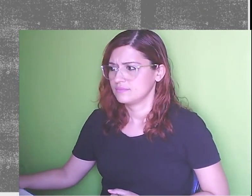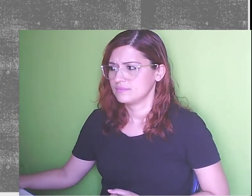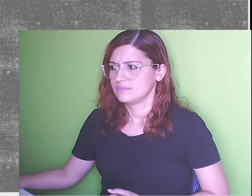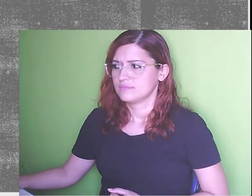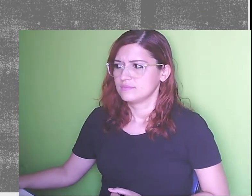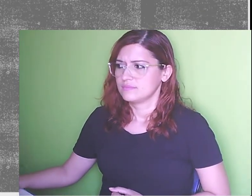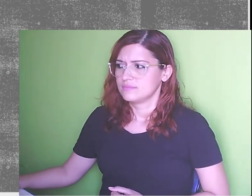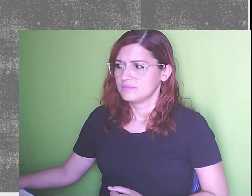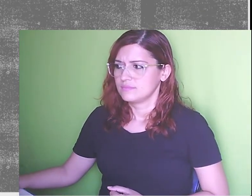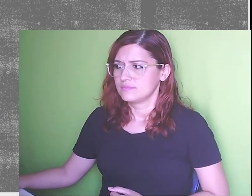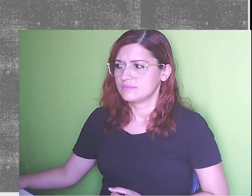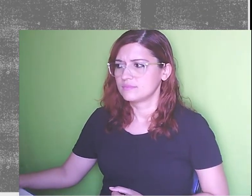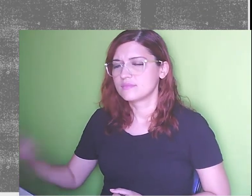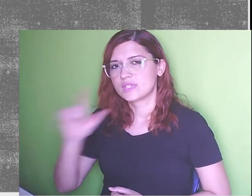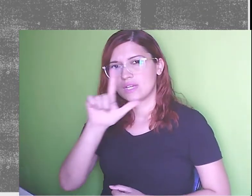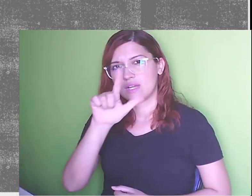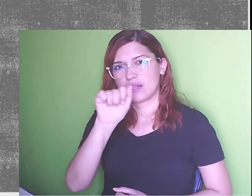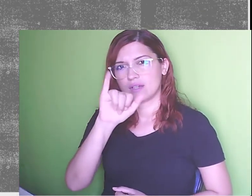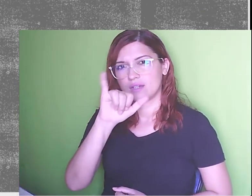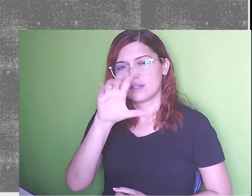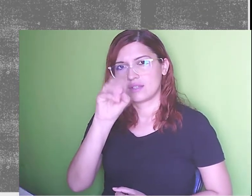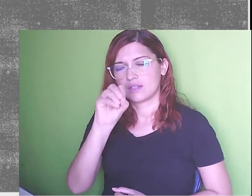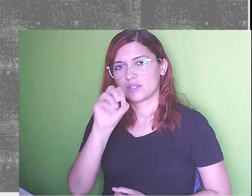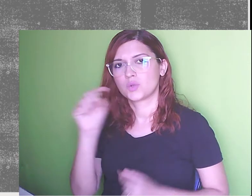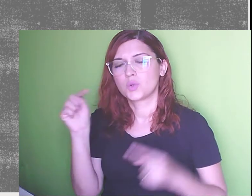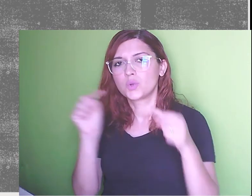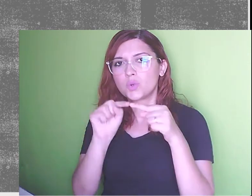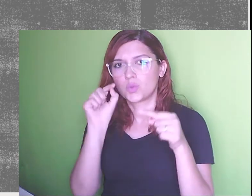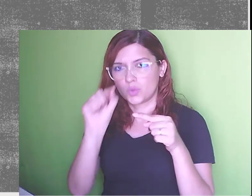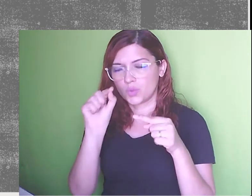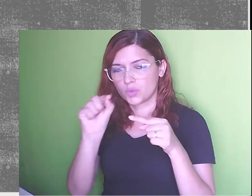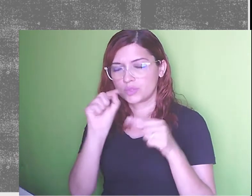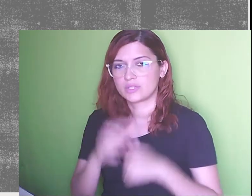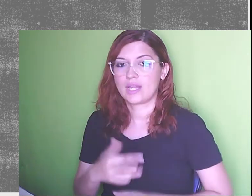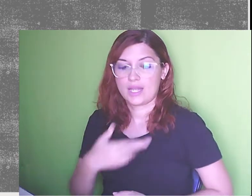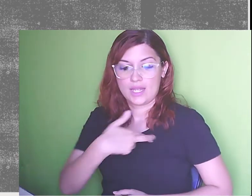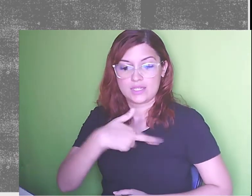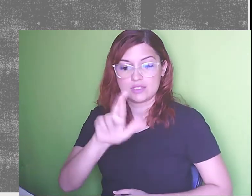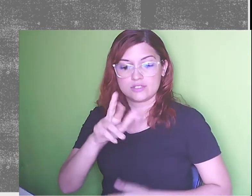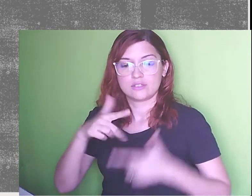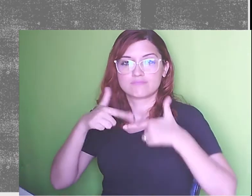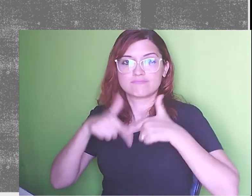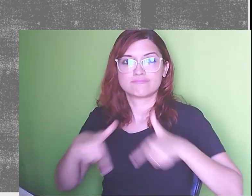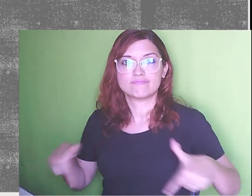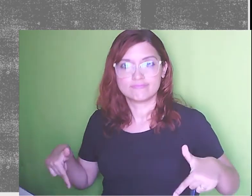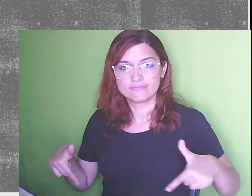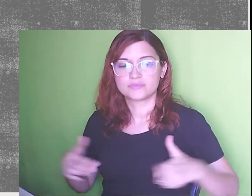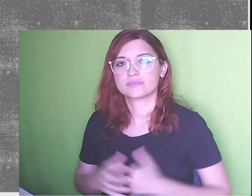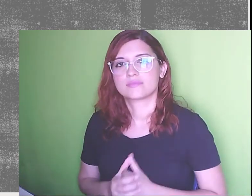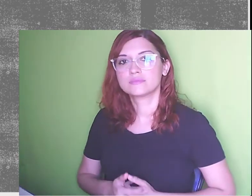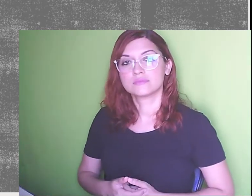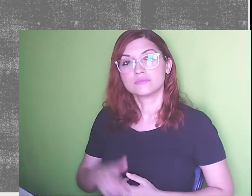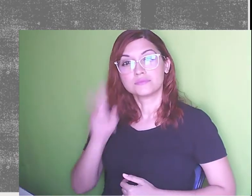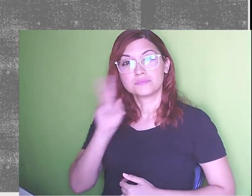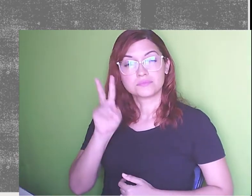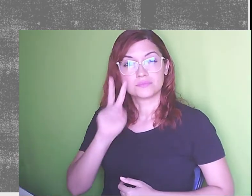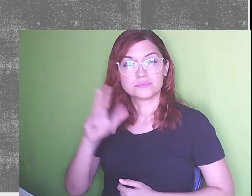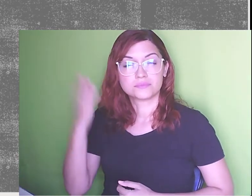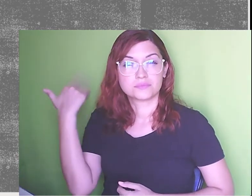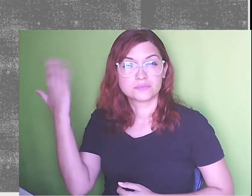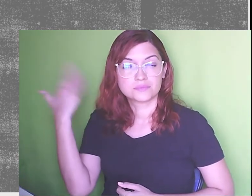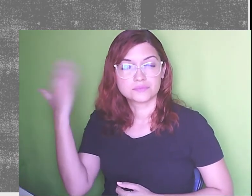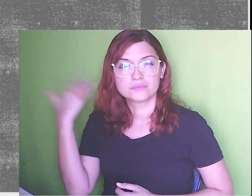é o Estado laico. Veja essa palavra, laico. O que significa? Significa neutralidade